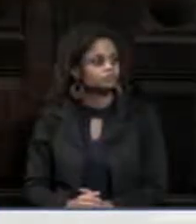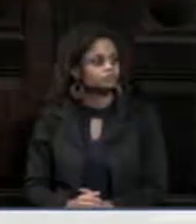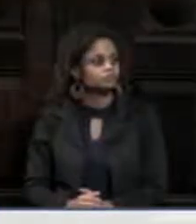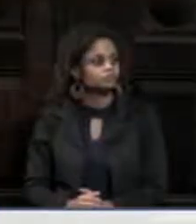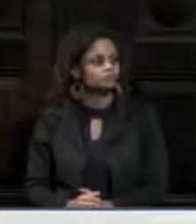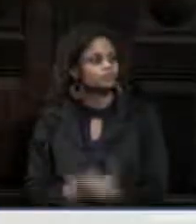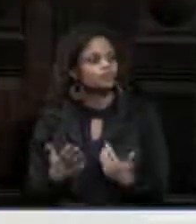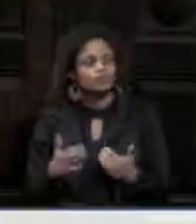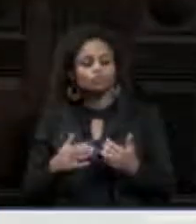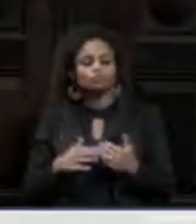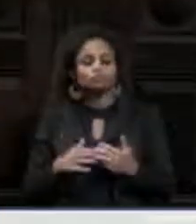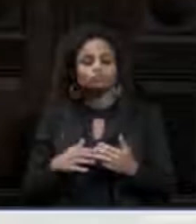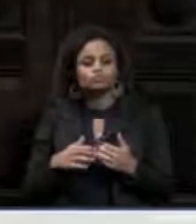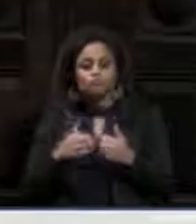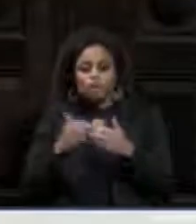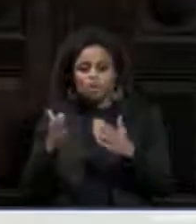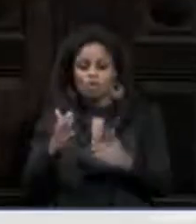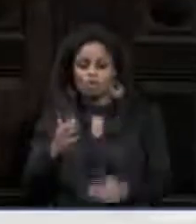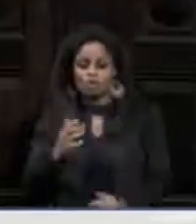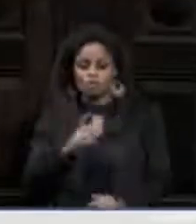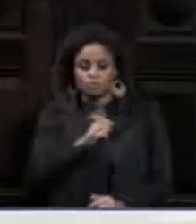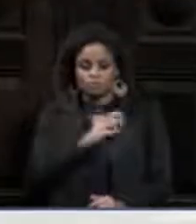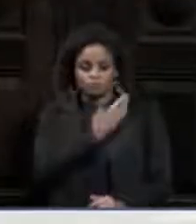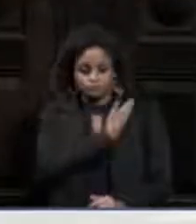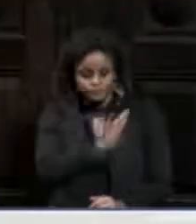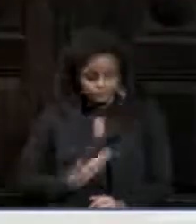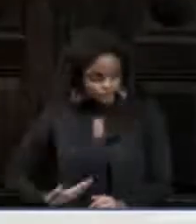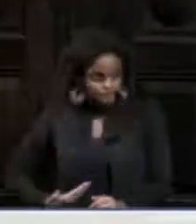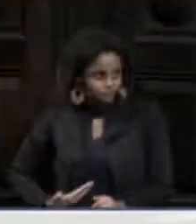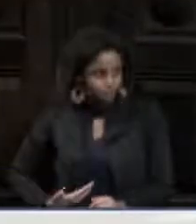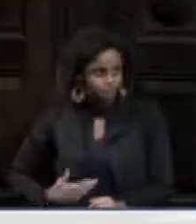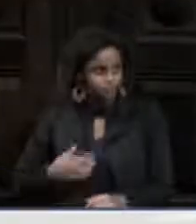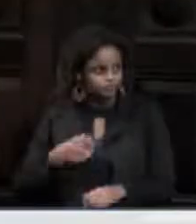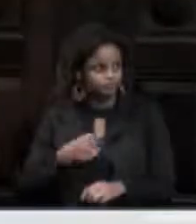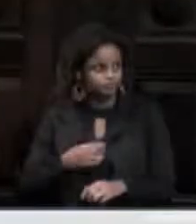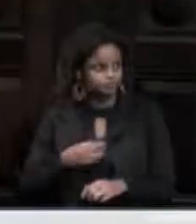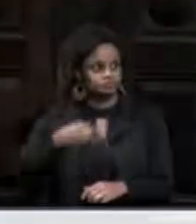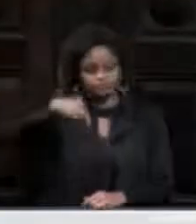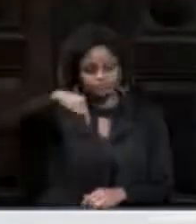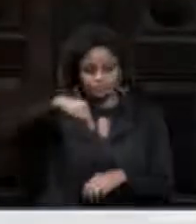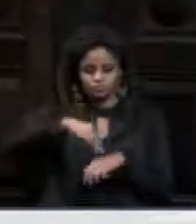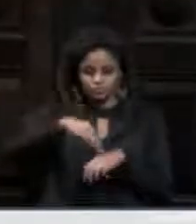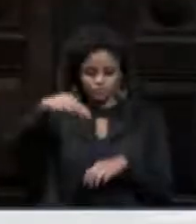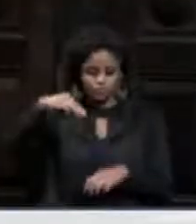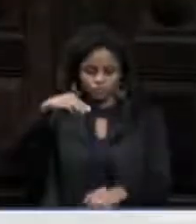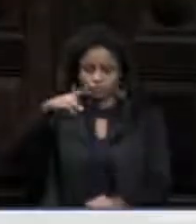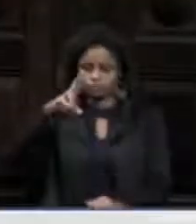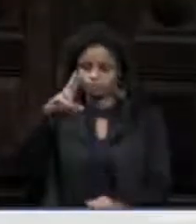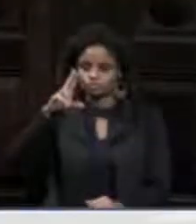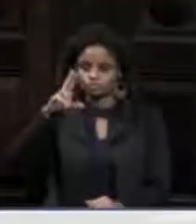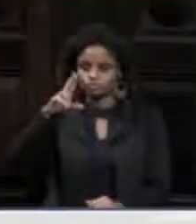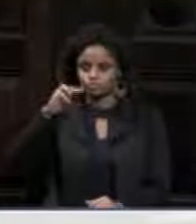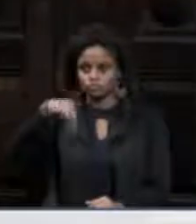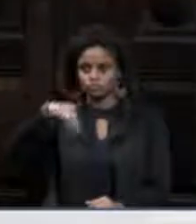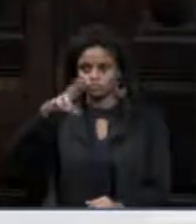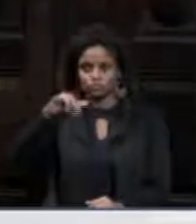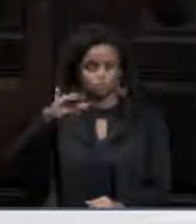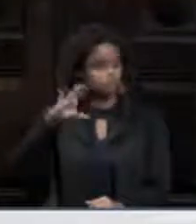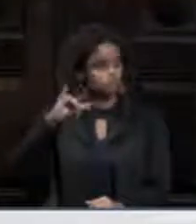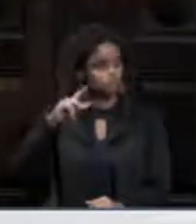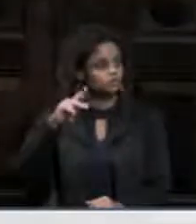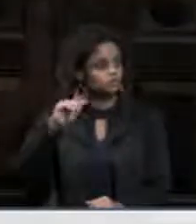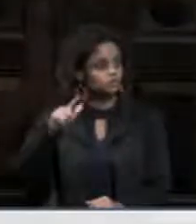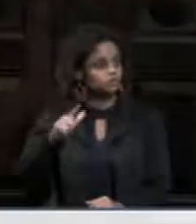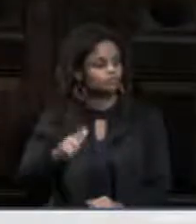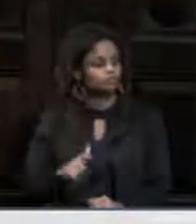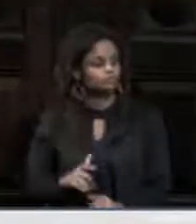os governos municipais e a localidade de Monte Alto até então, as comunidades morando na